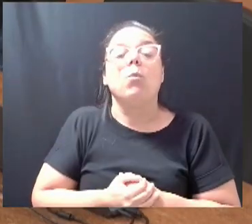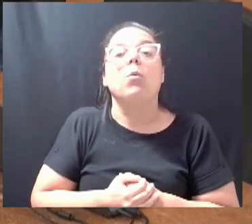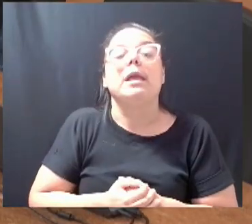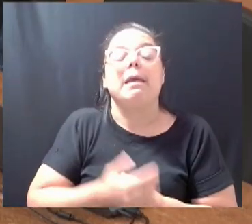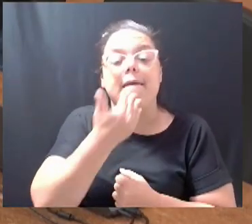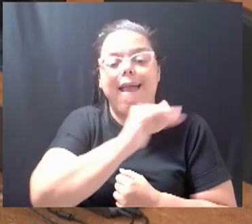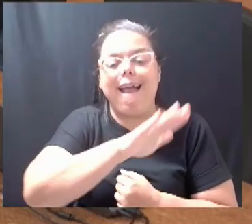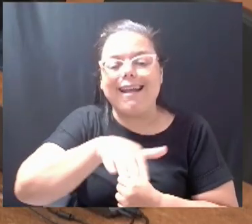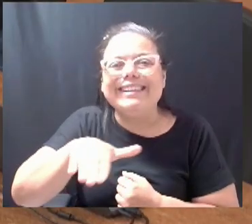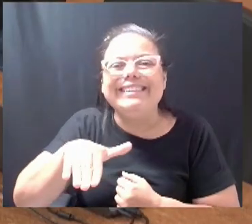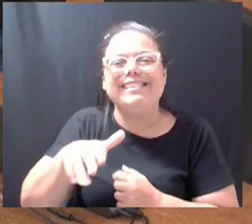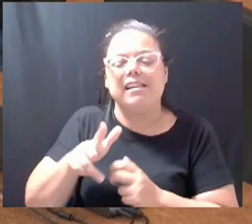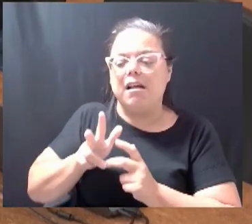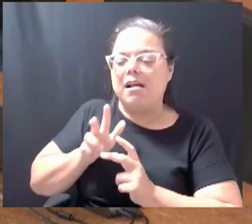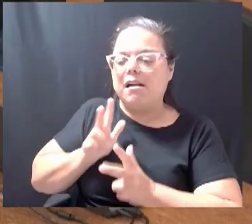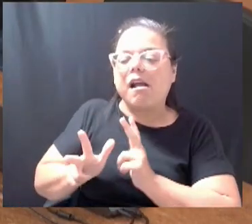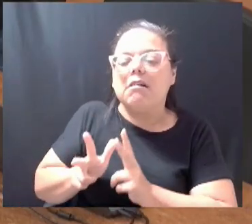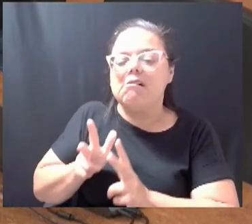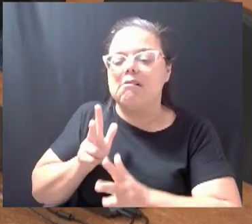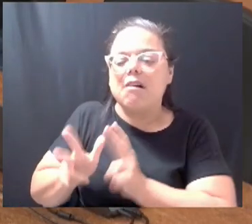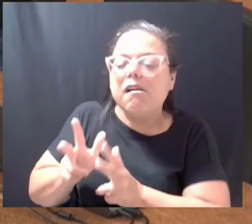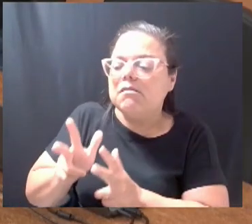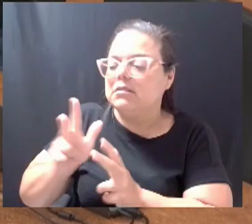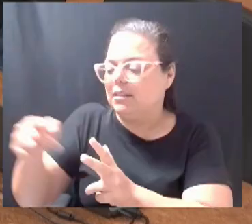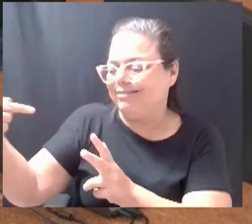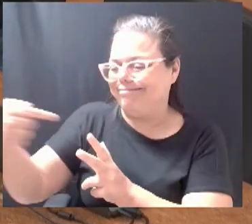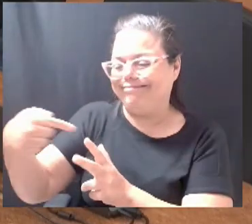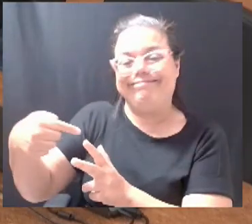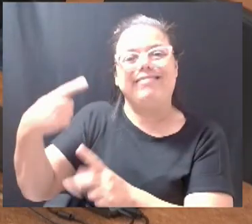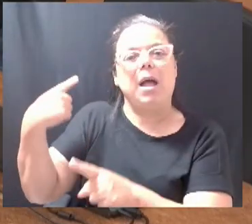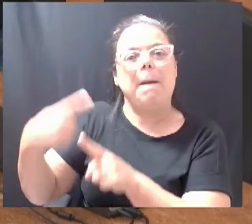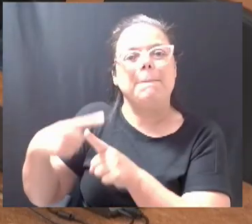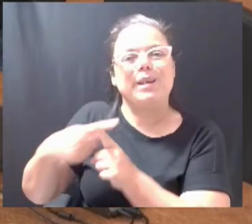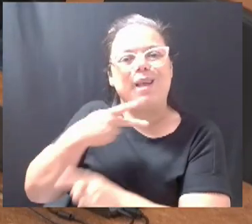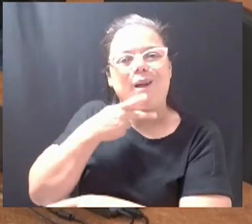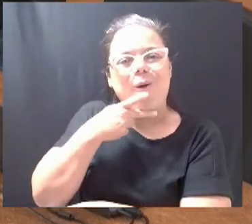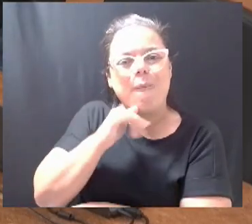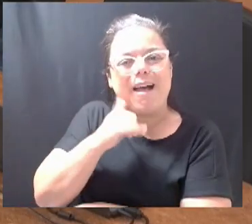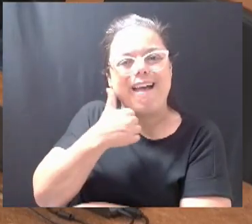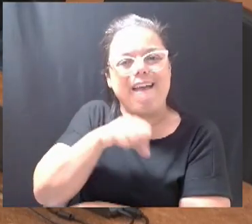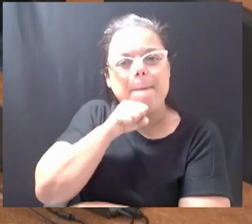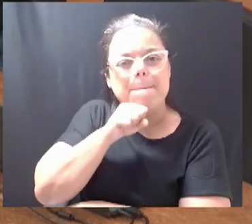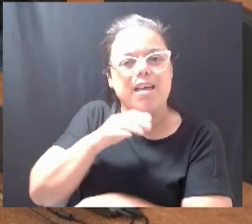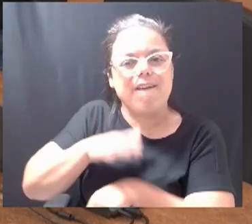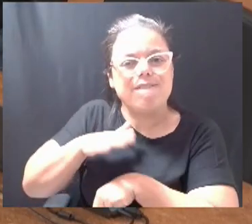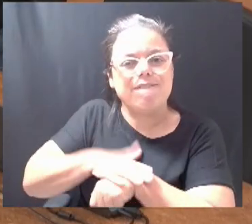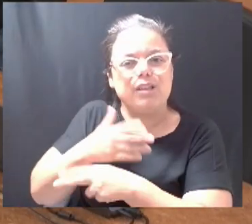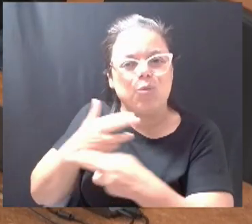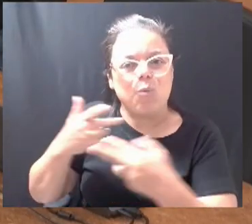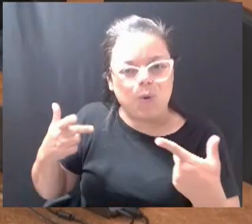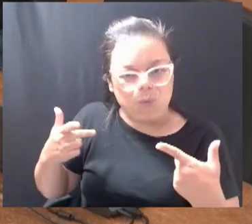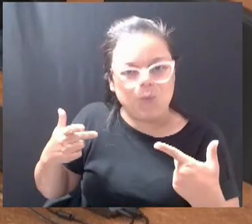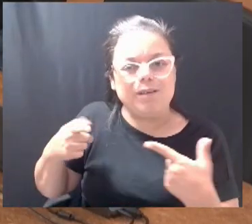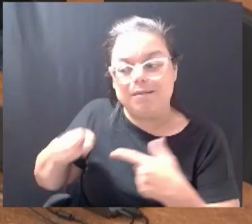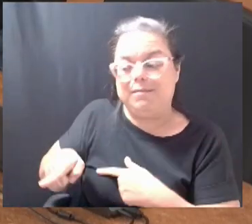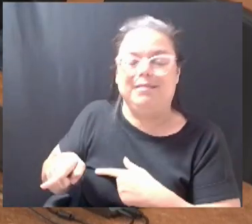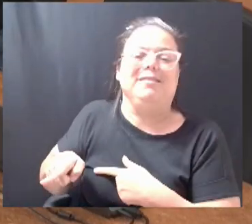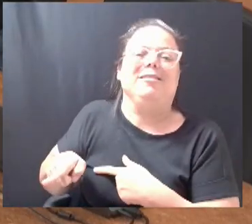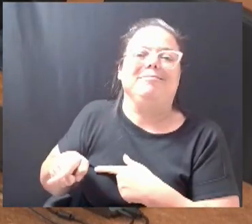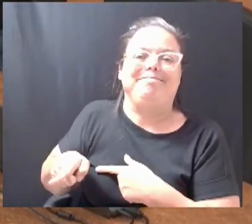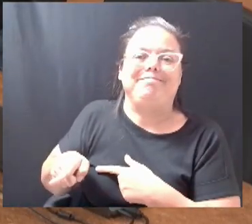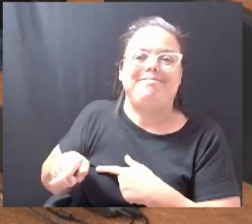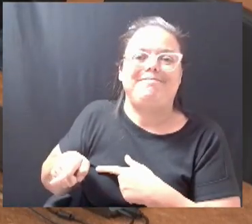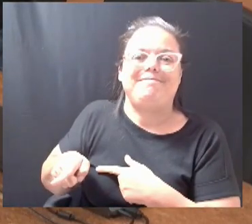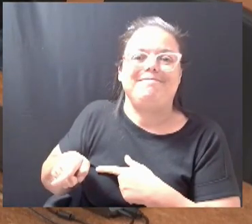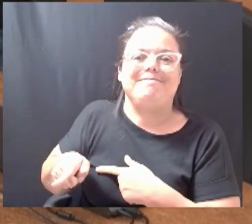gagueja porque os pais fizeram alguma coisa com essa criança. Isso é importante também. A gagueira não